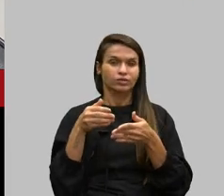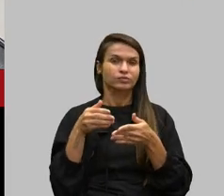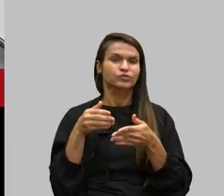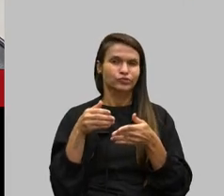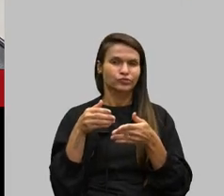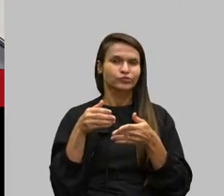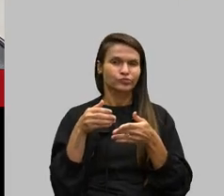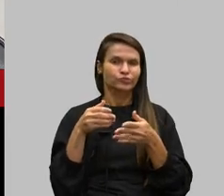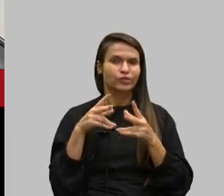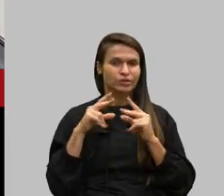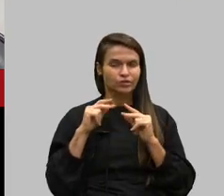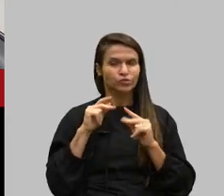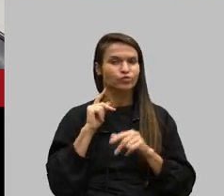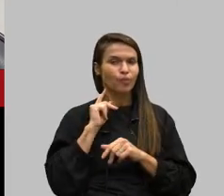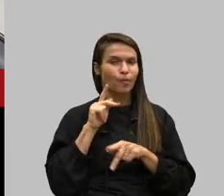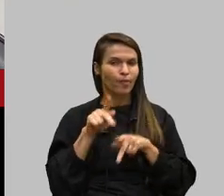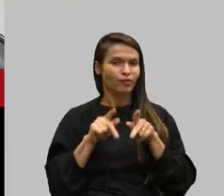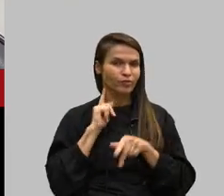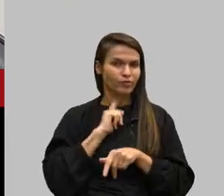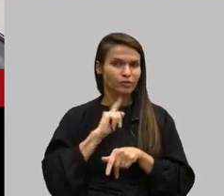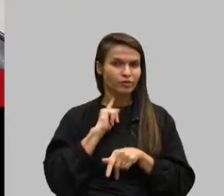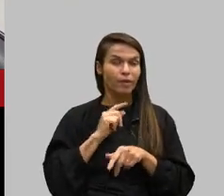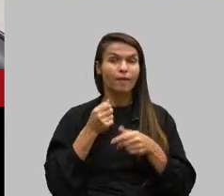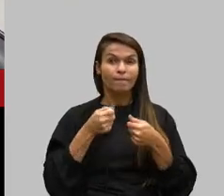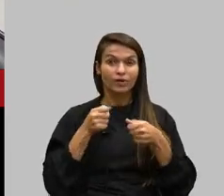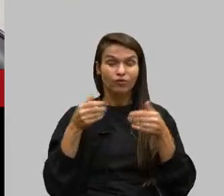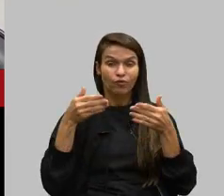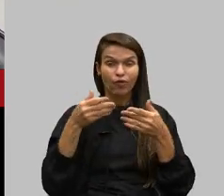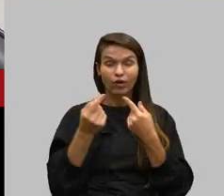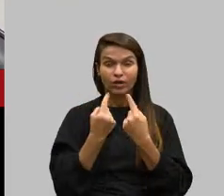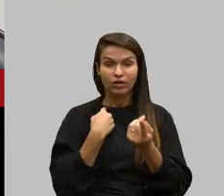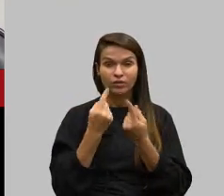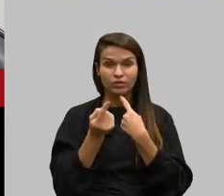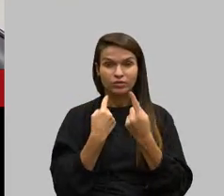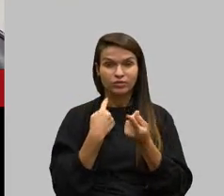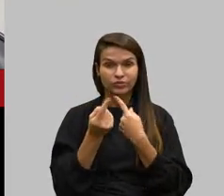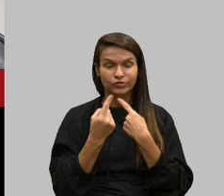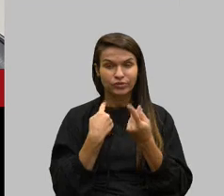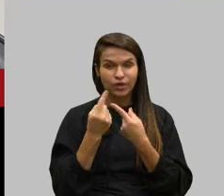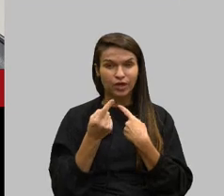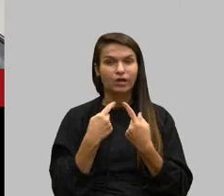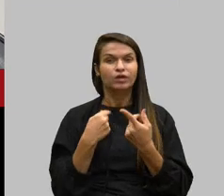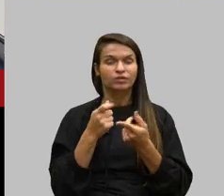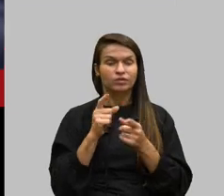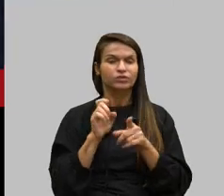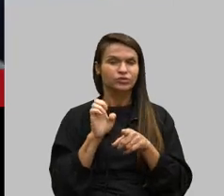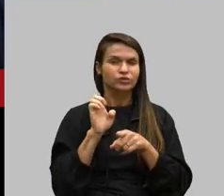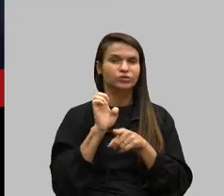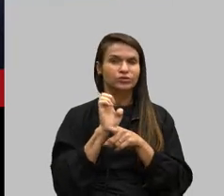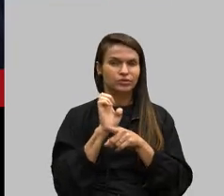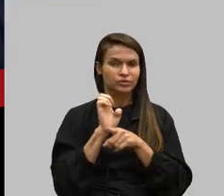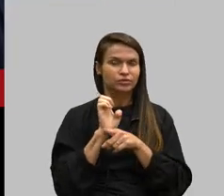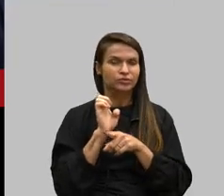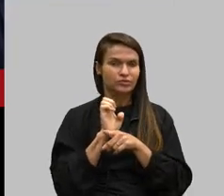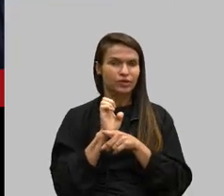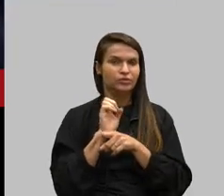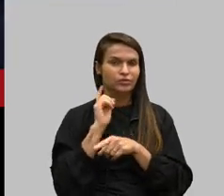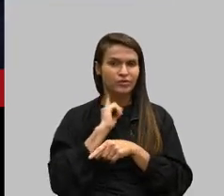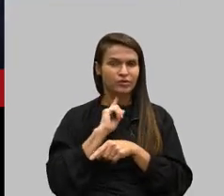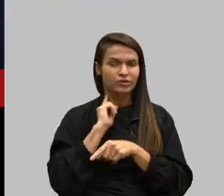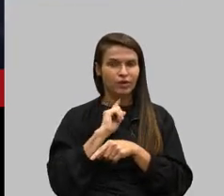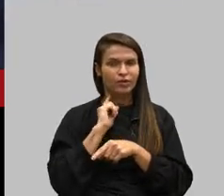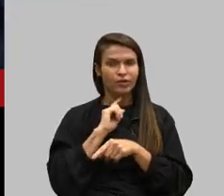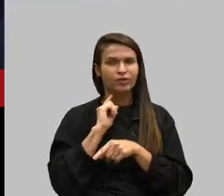nós precisamos de investir nas estradas estaduais que ficaram anos sem receber investimento e que por conta das últimas chuvas do